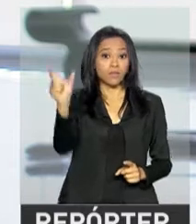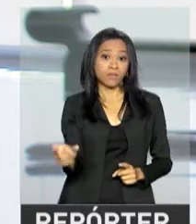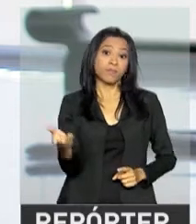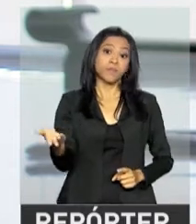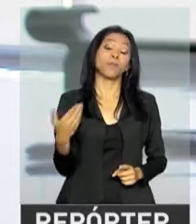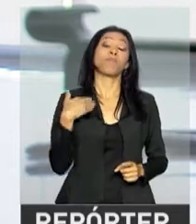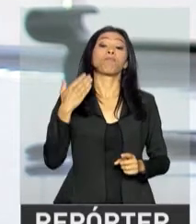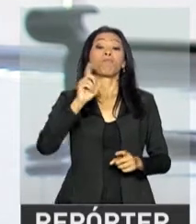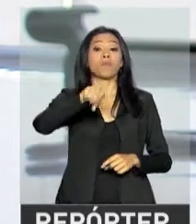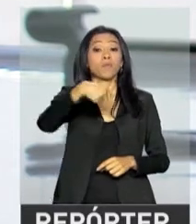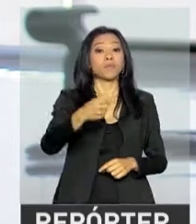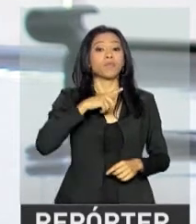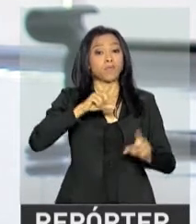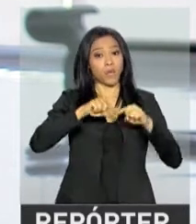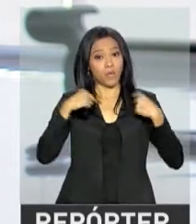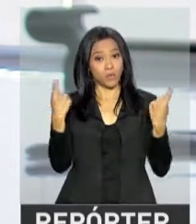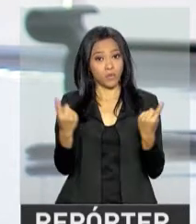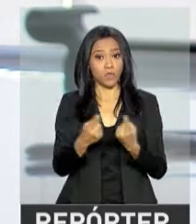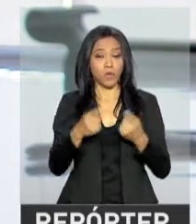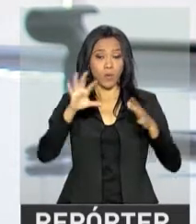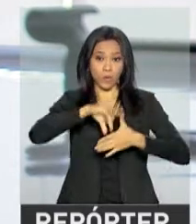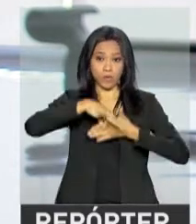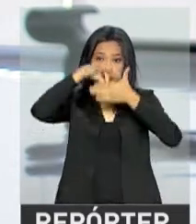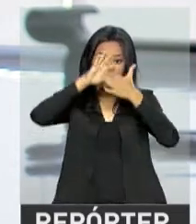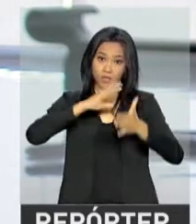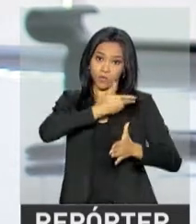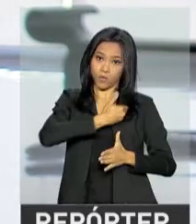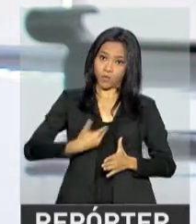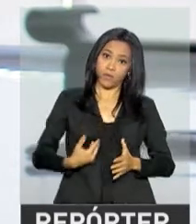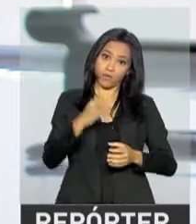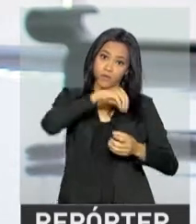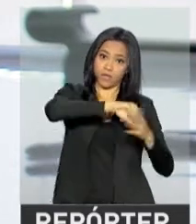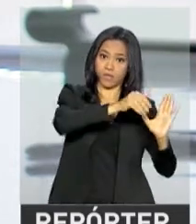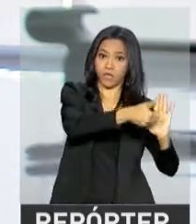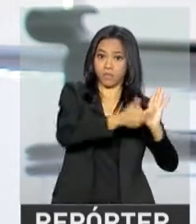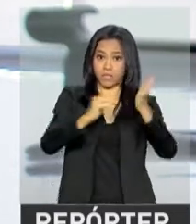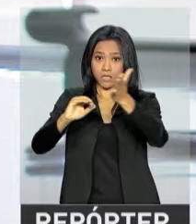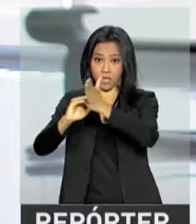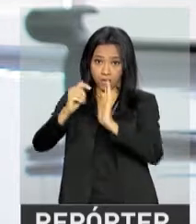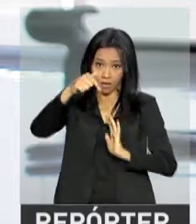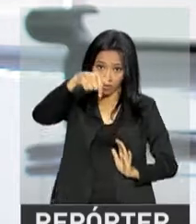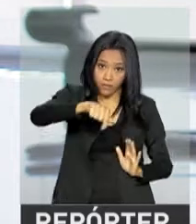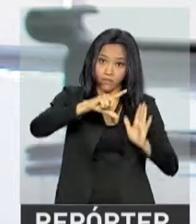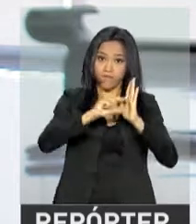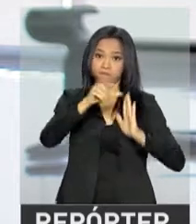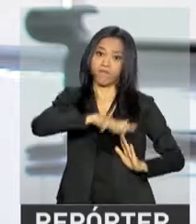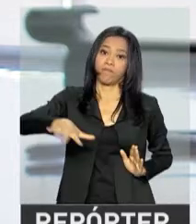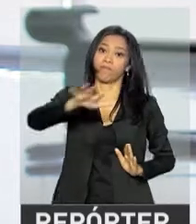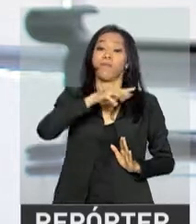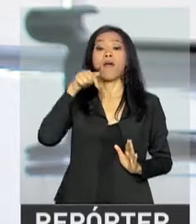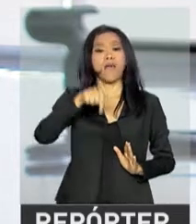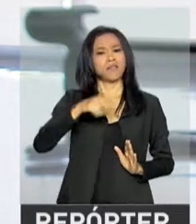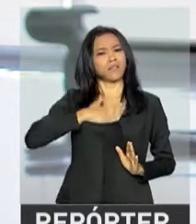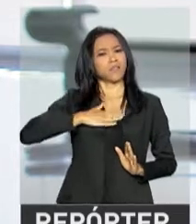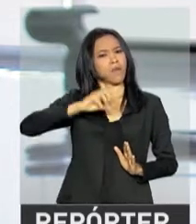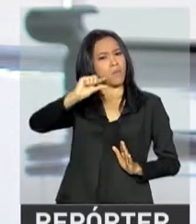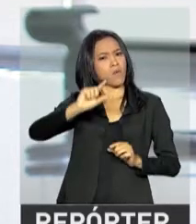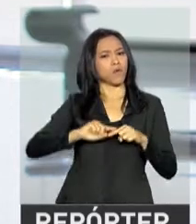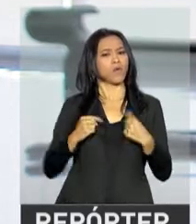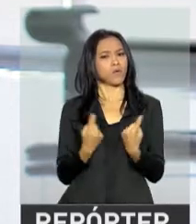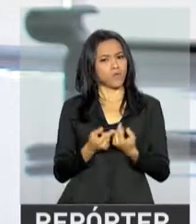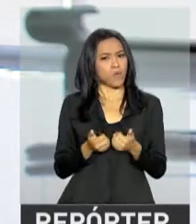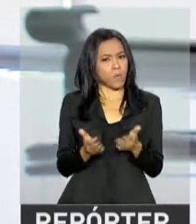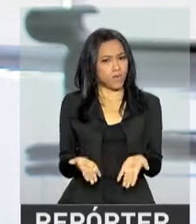com líderes do governo na câmara dos deputados e no senado federal aqui no palácio do planalto essa reunião deve começar daqui a pouquinho